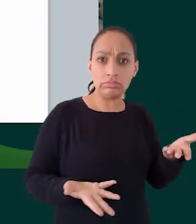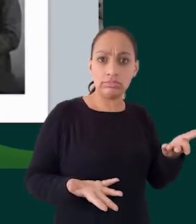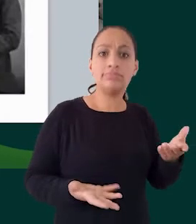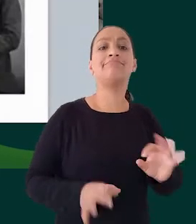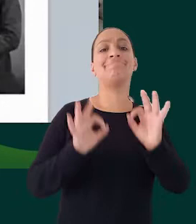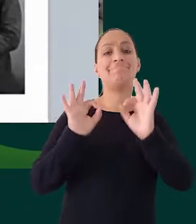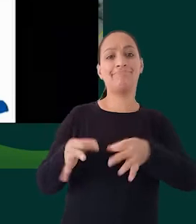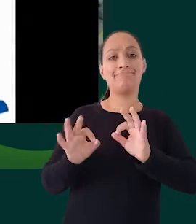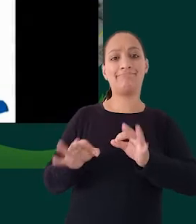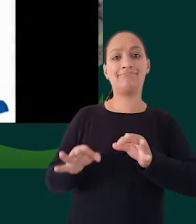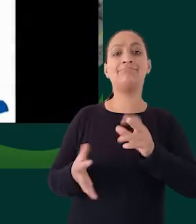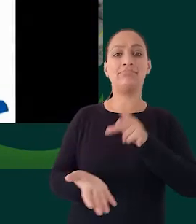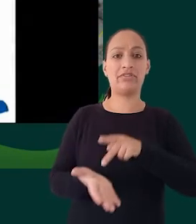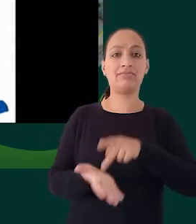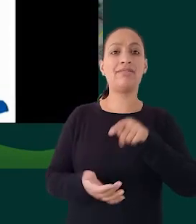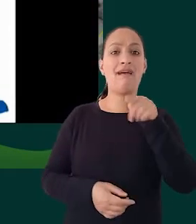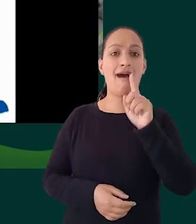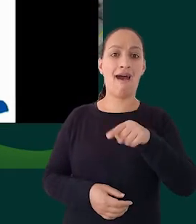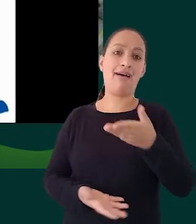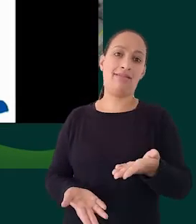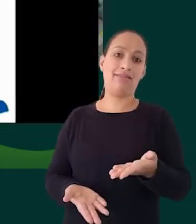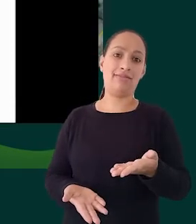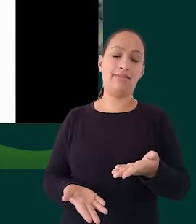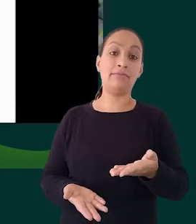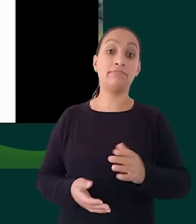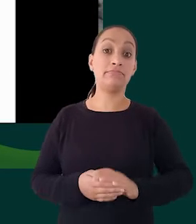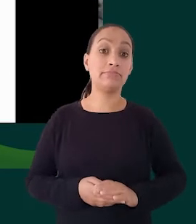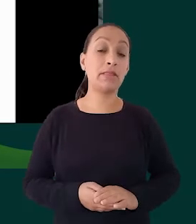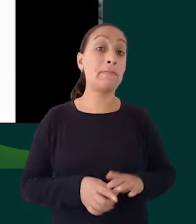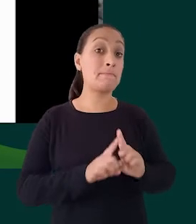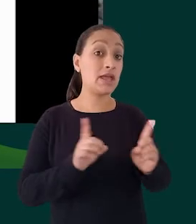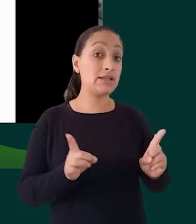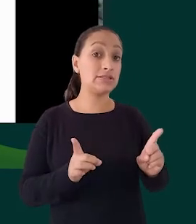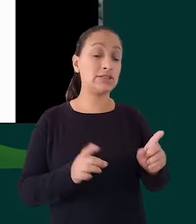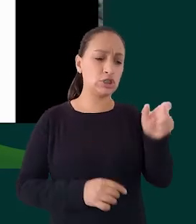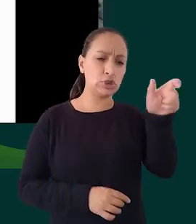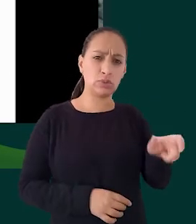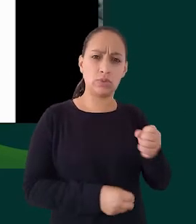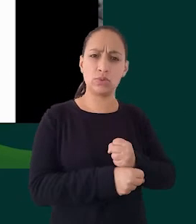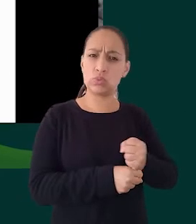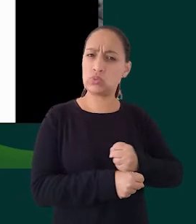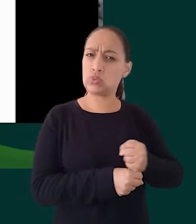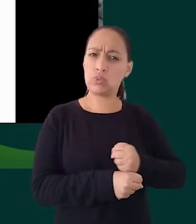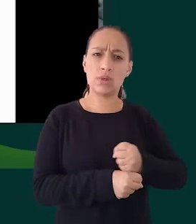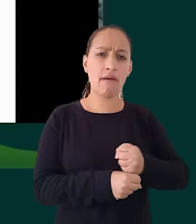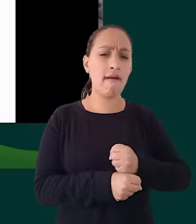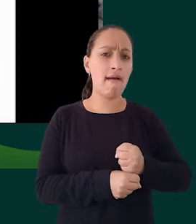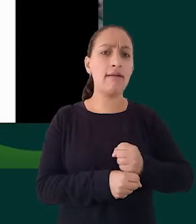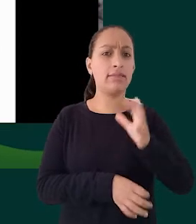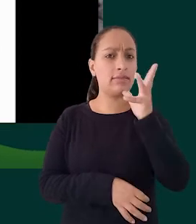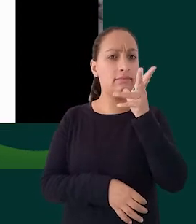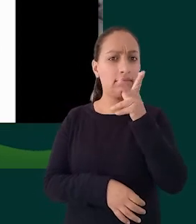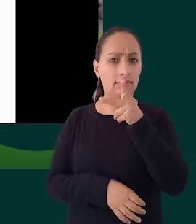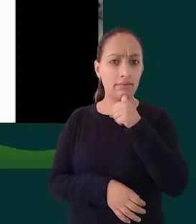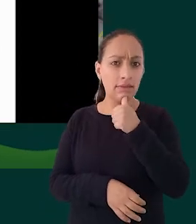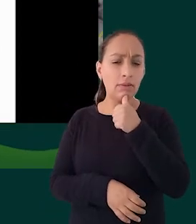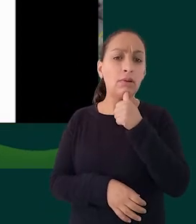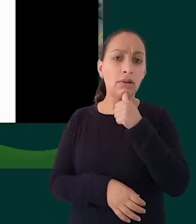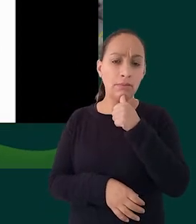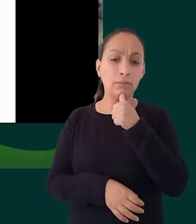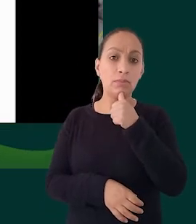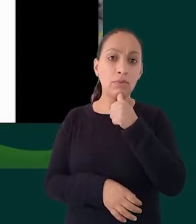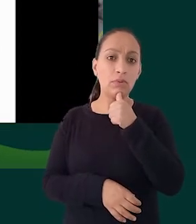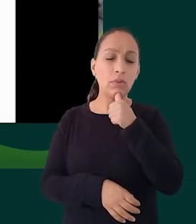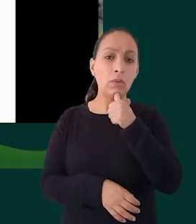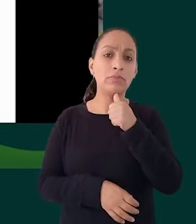John Snow, ele demorou muitos anos, só um pouquinho, que acho que foi demais aqui, o John Snow demorou muito,